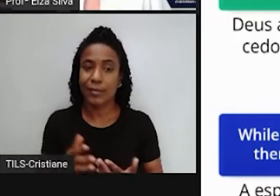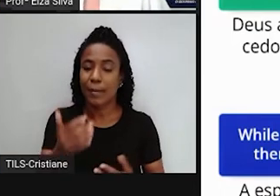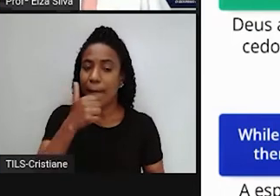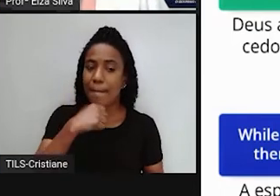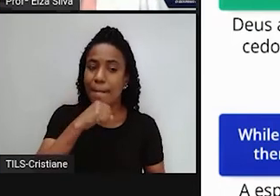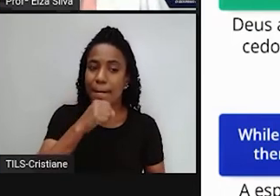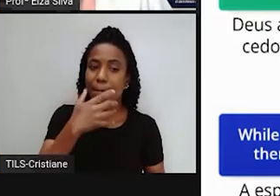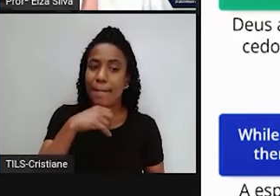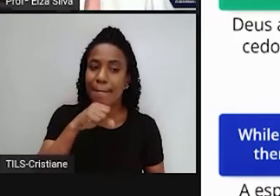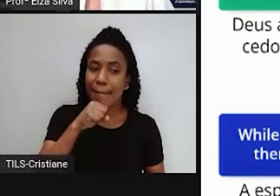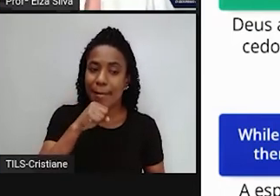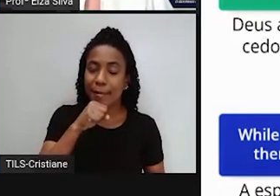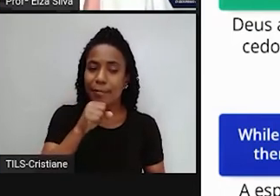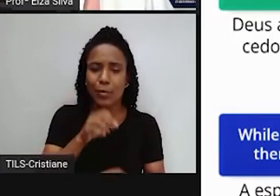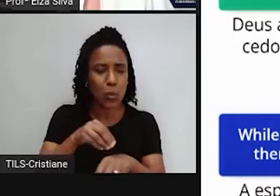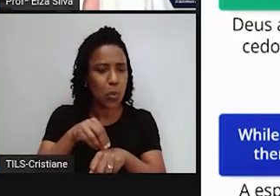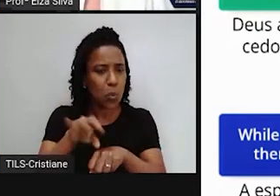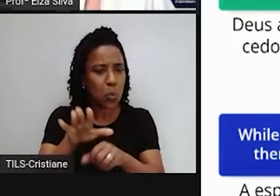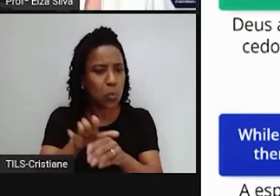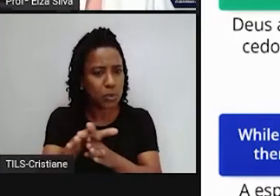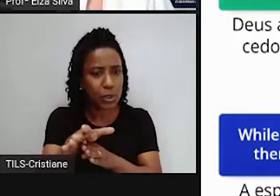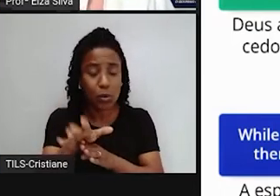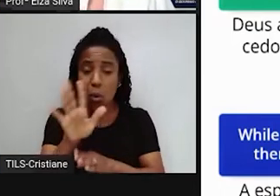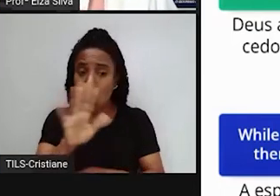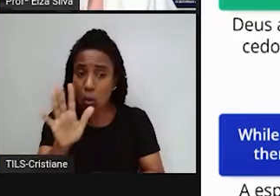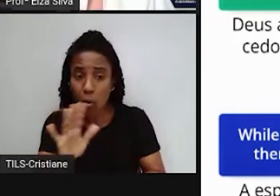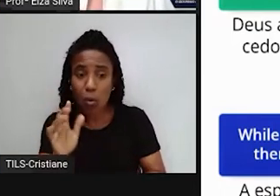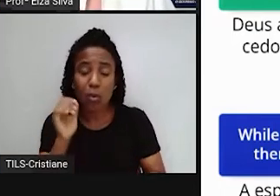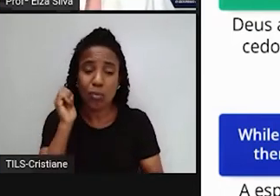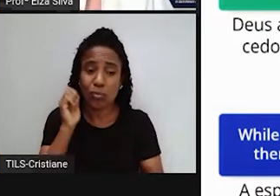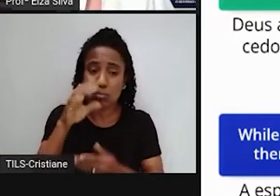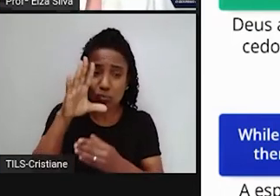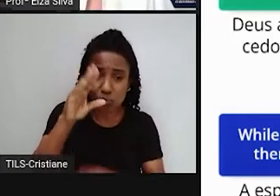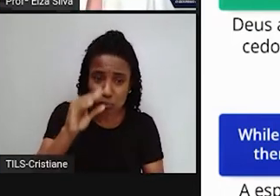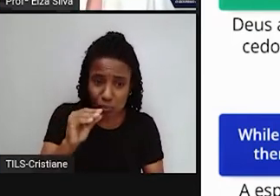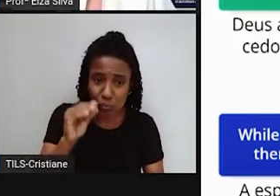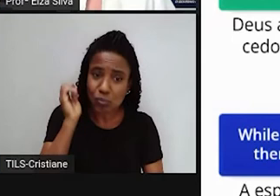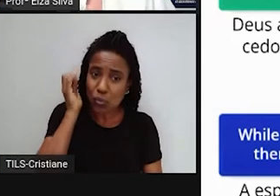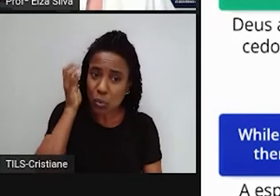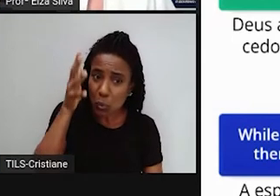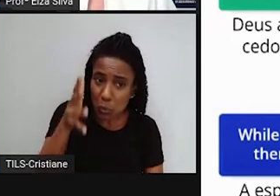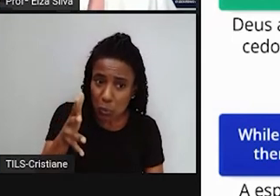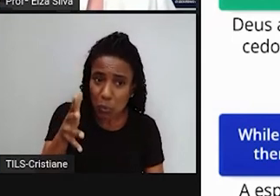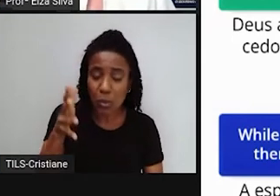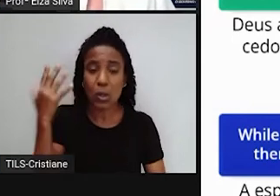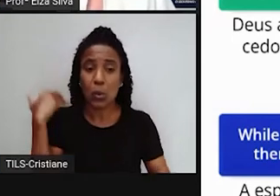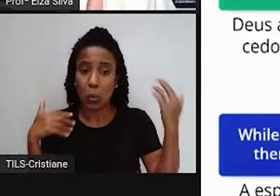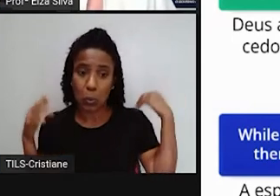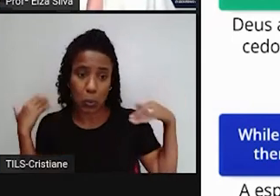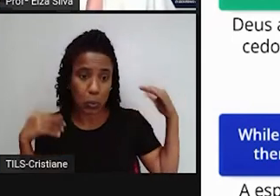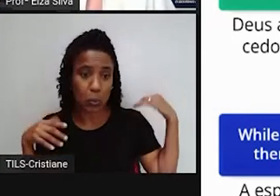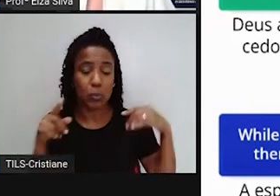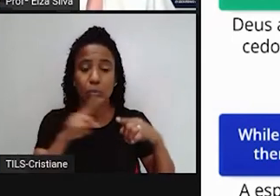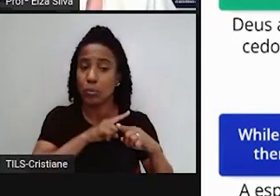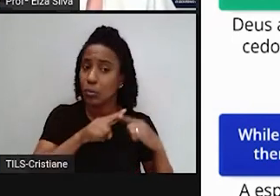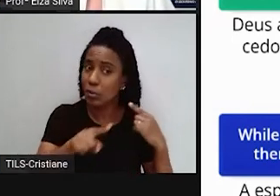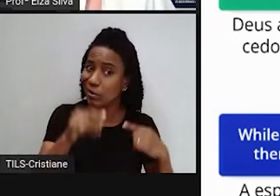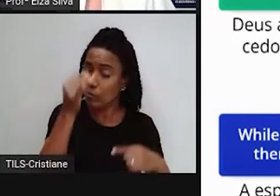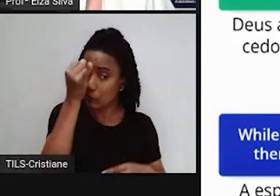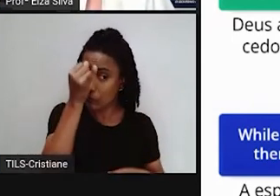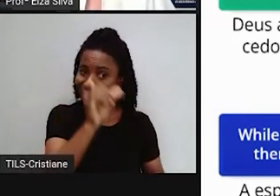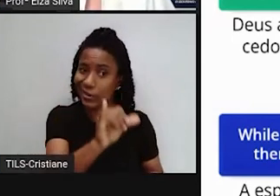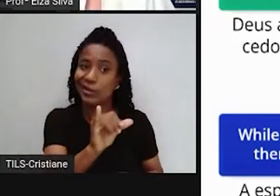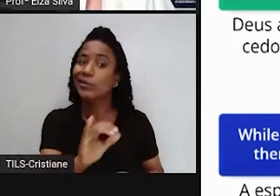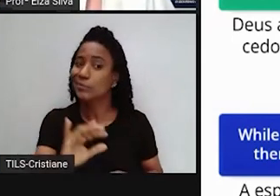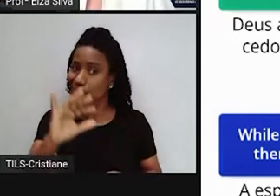saia de casa tarde da noite. Porque os nossos pais já sabem, pela experiência, que pode acontecer uma coisa que não é muito legal, não